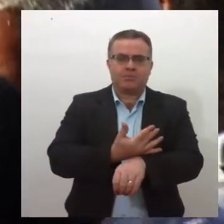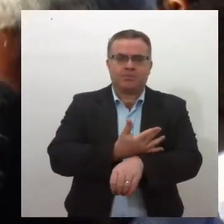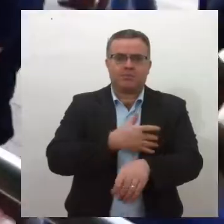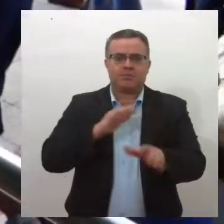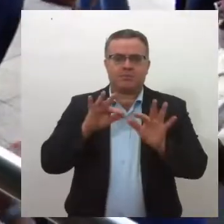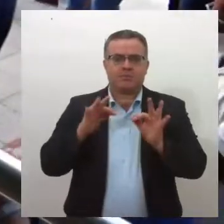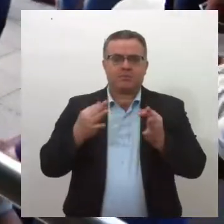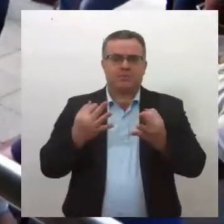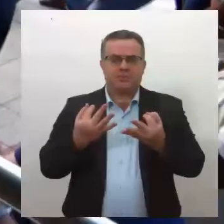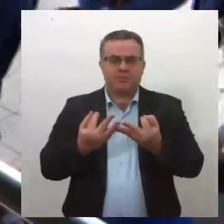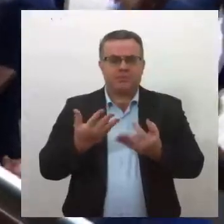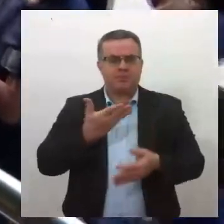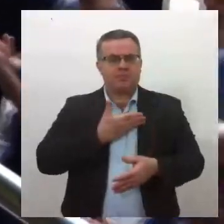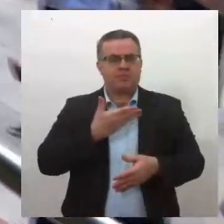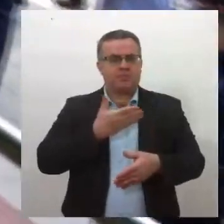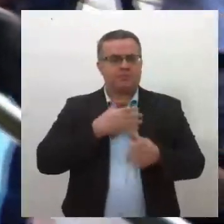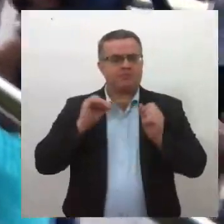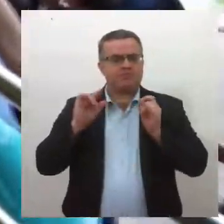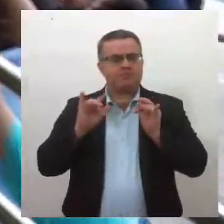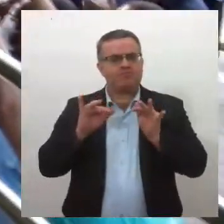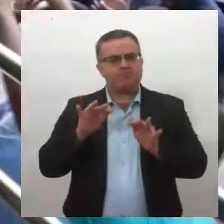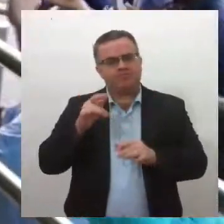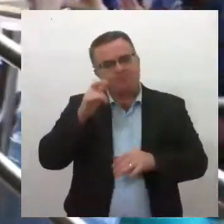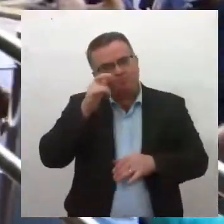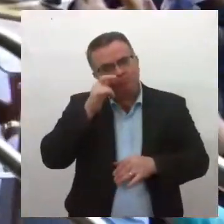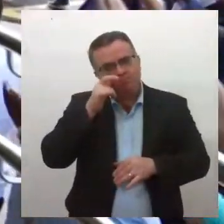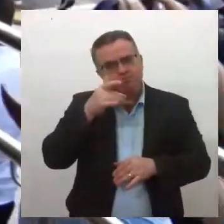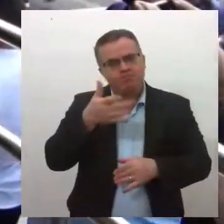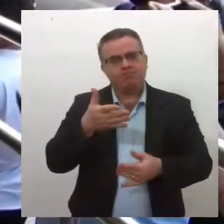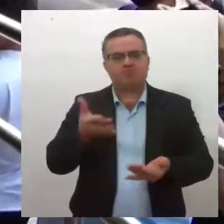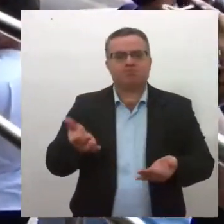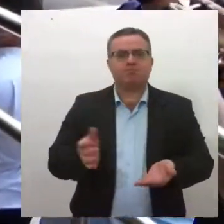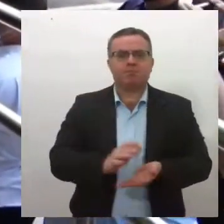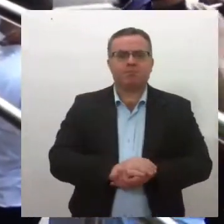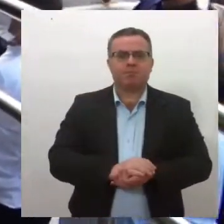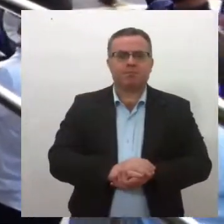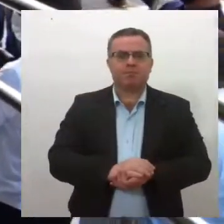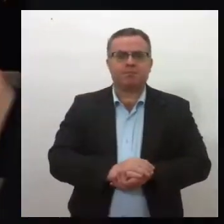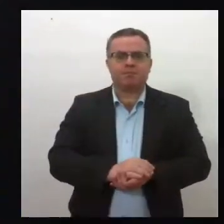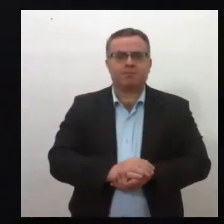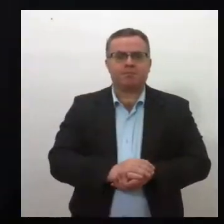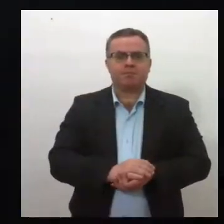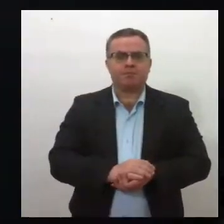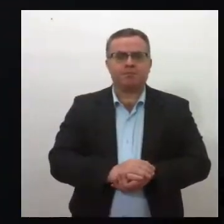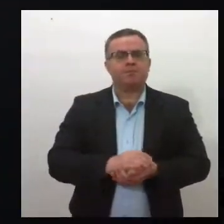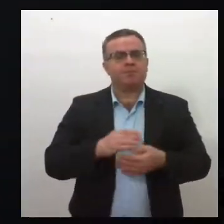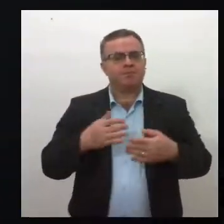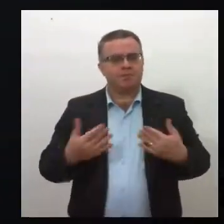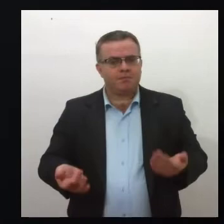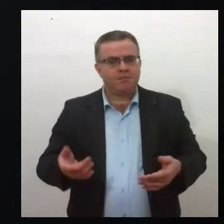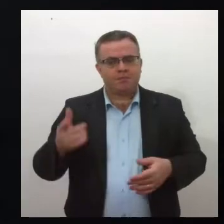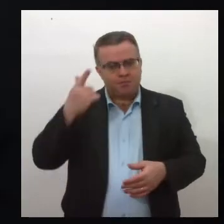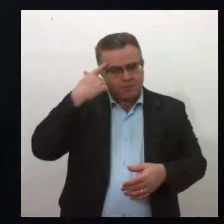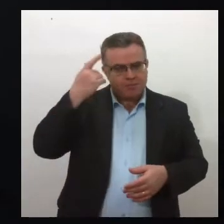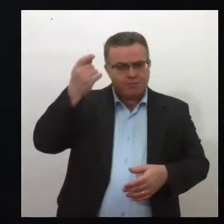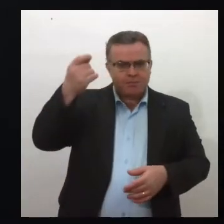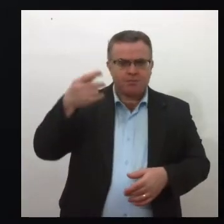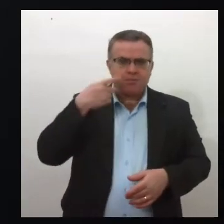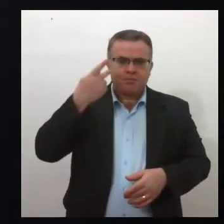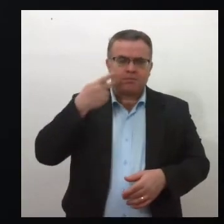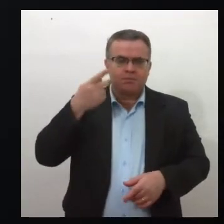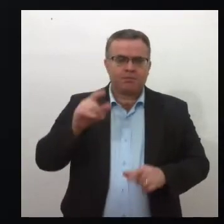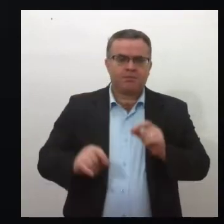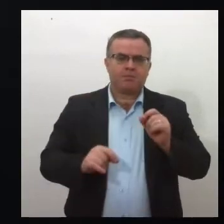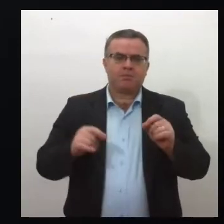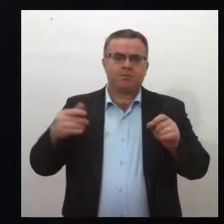familiares, amigos e admiradores. Autoridades políticas